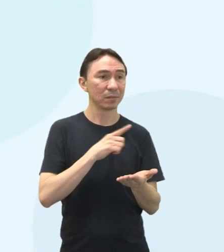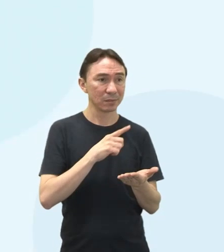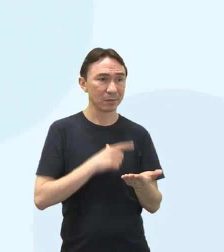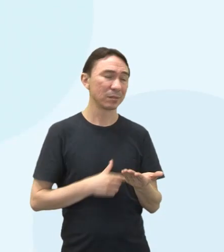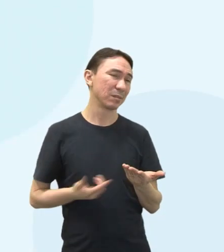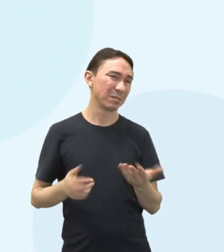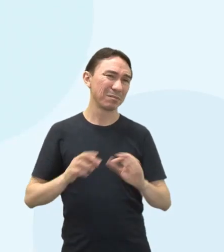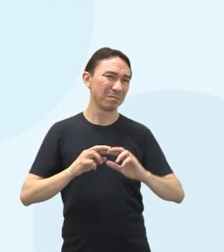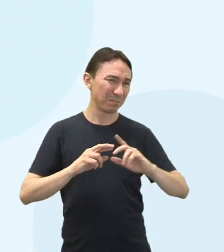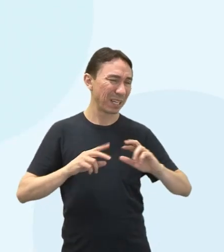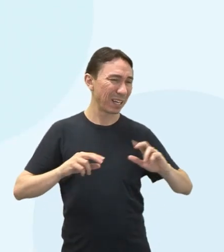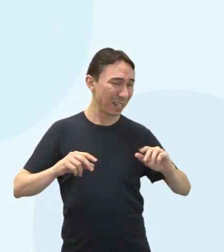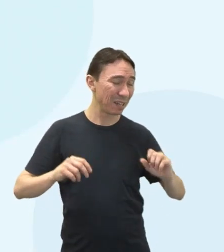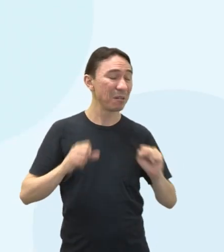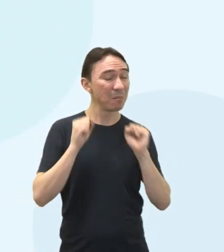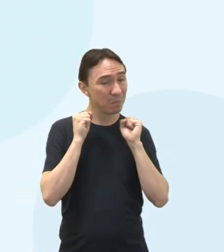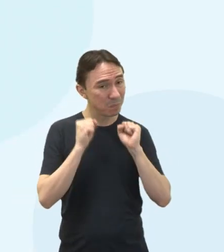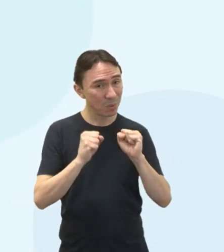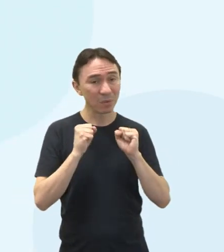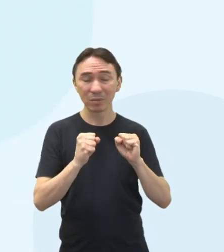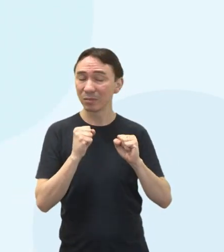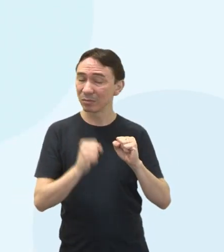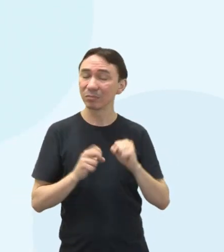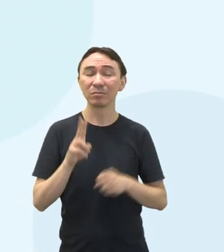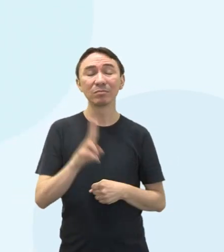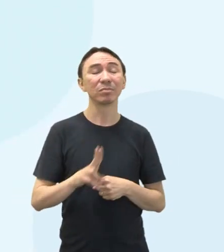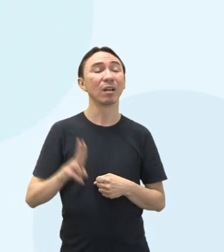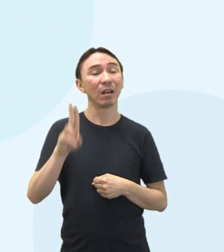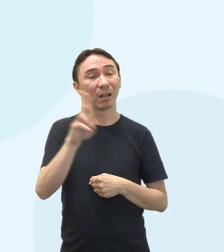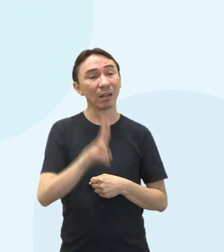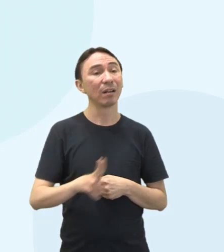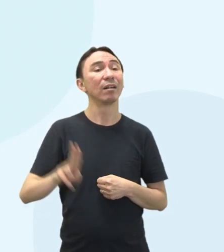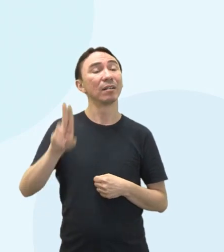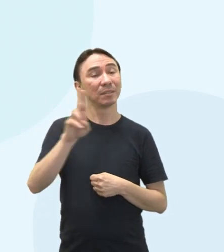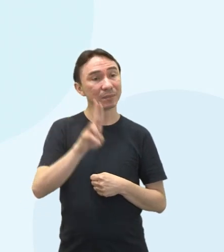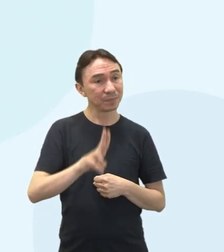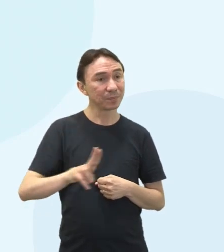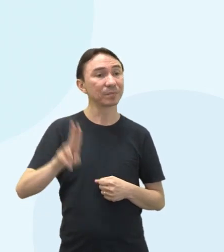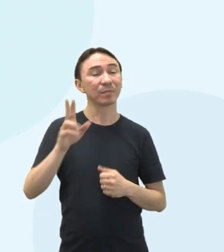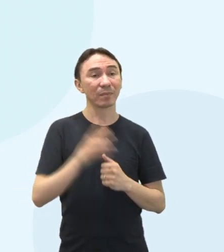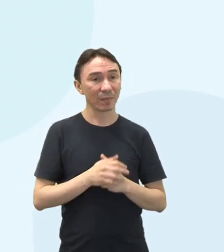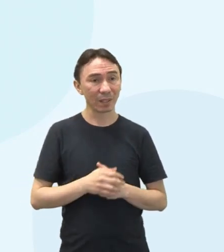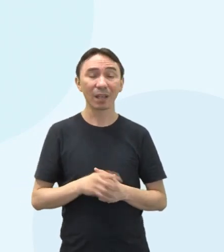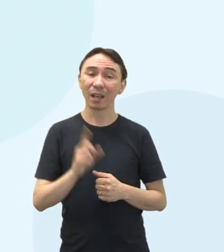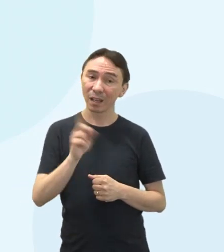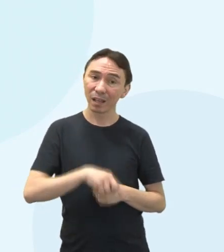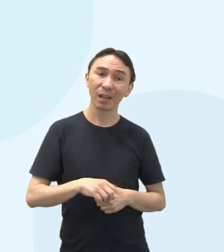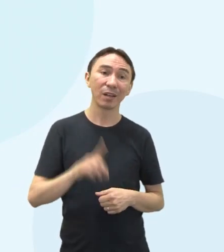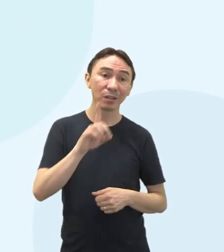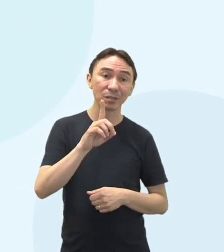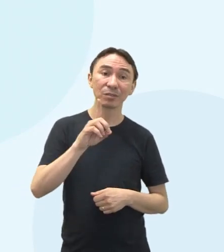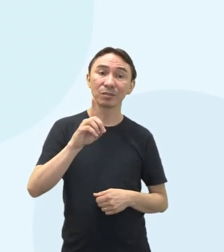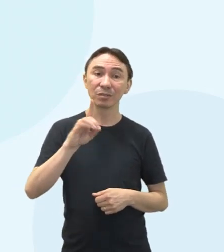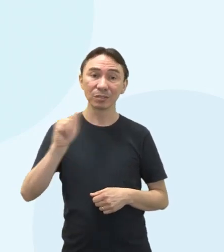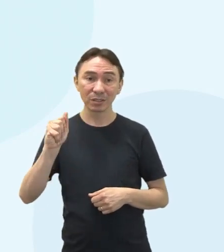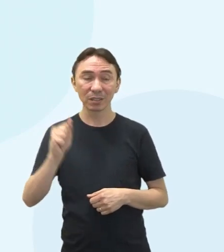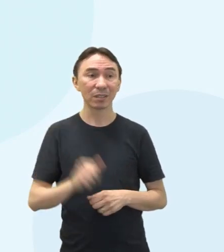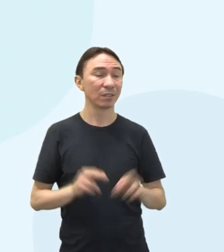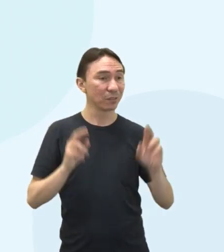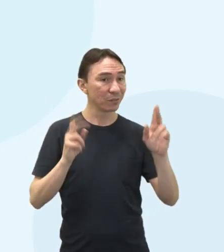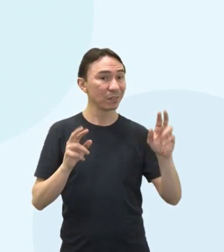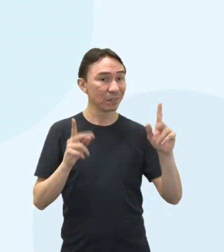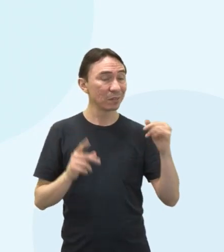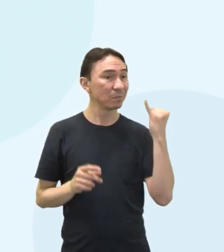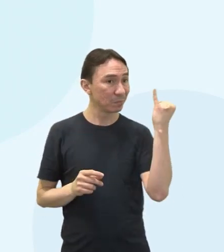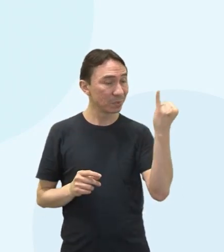sempre livros didáticos são de grande importância Olá neste dia diferente não é Rafael você a gente fazer a